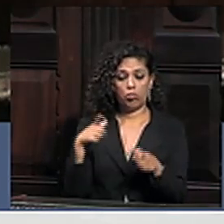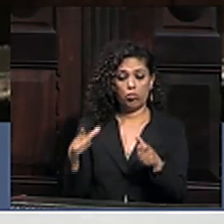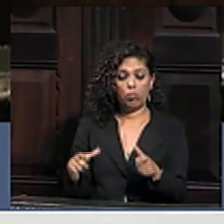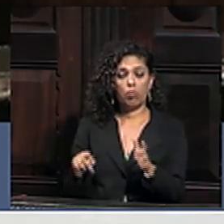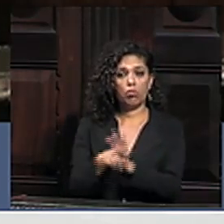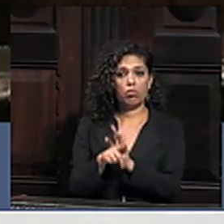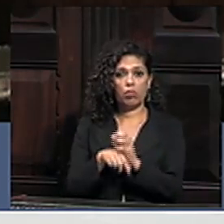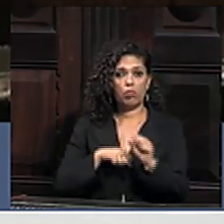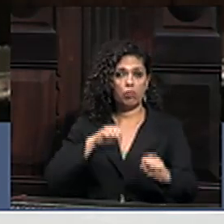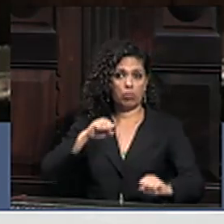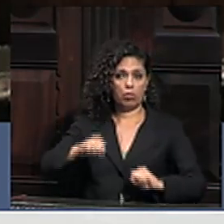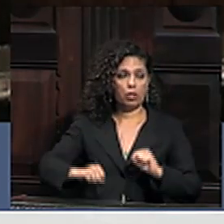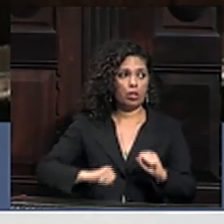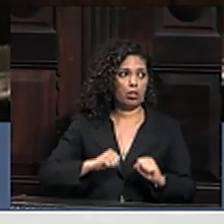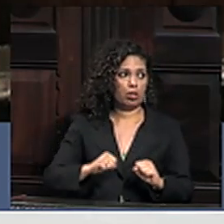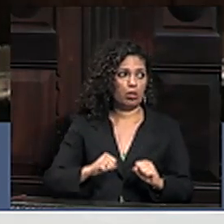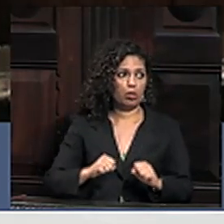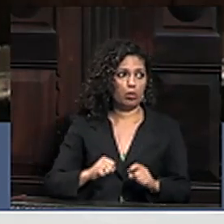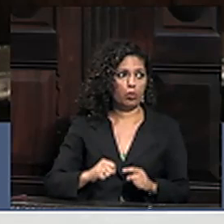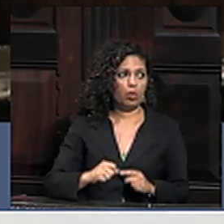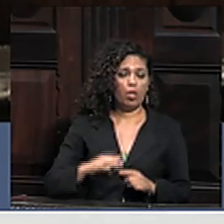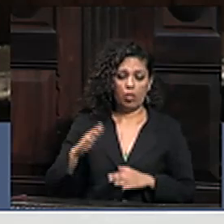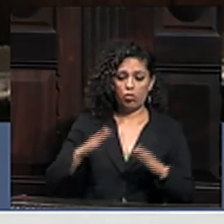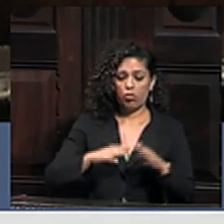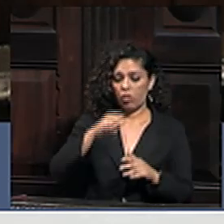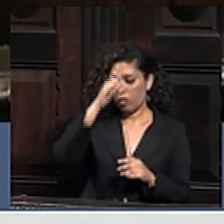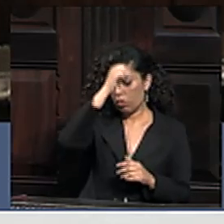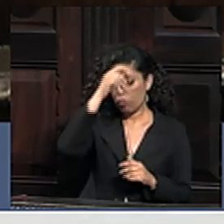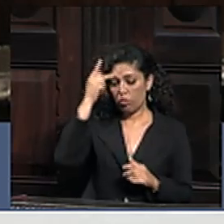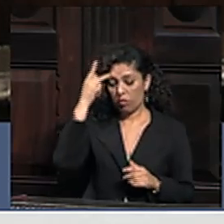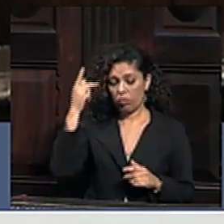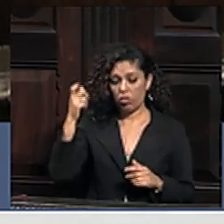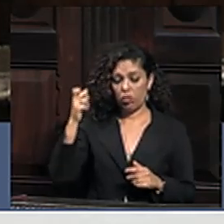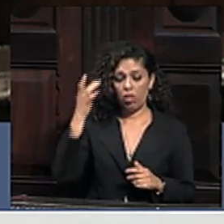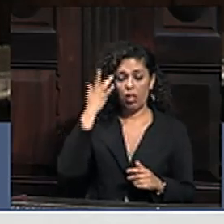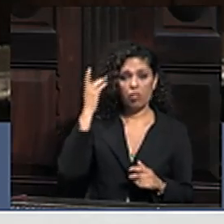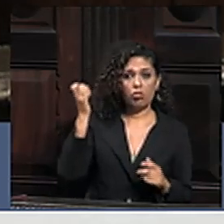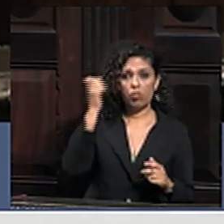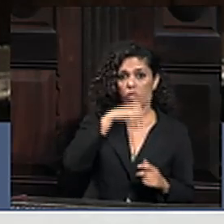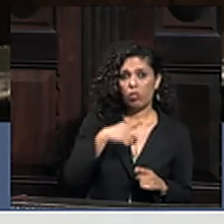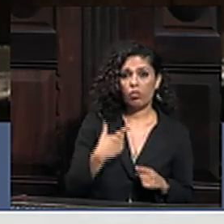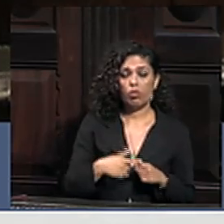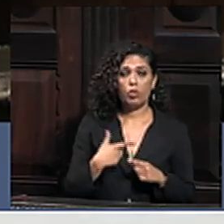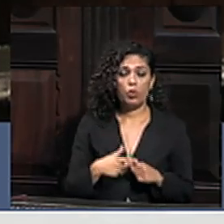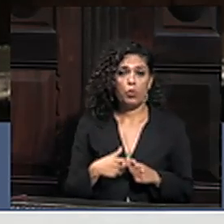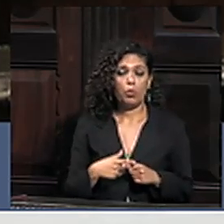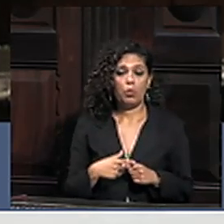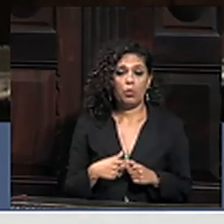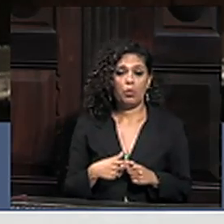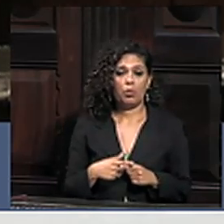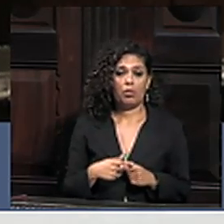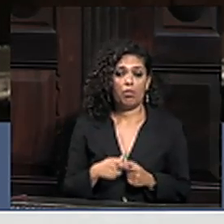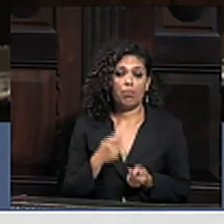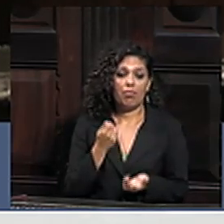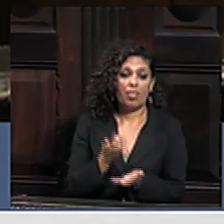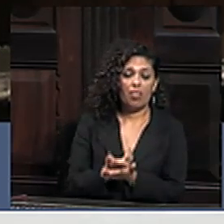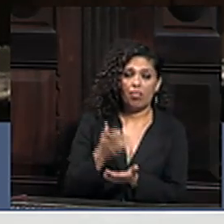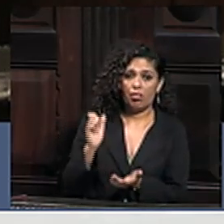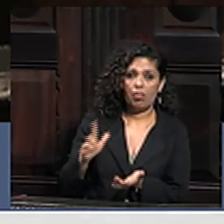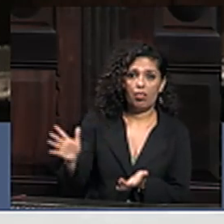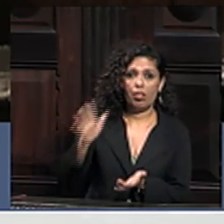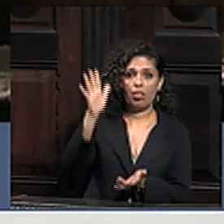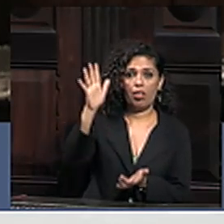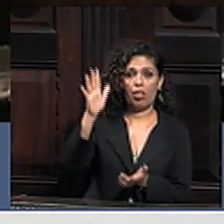dificuldade do prefeito Rogério Lisboa no investimento é grande, que o prefeito anterior deixou 3 folhas